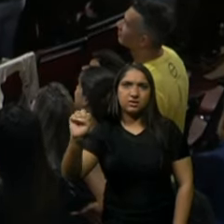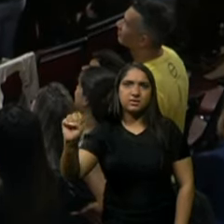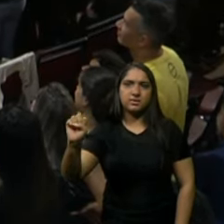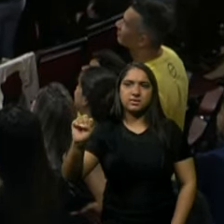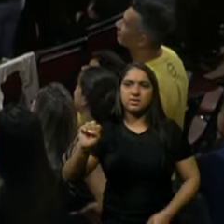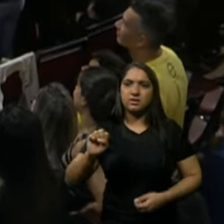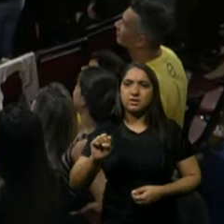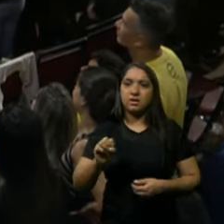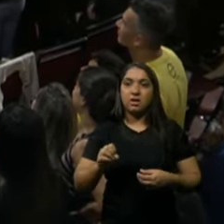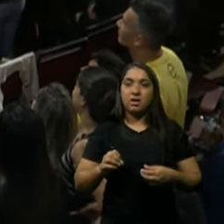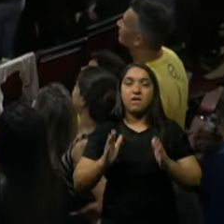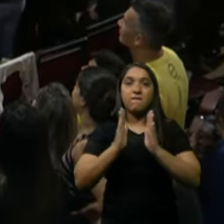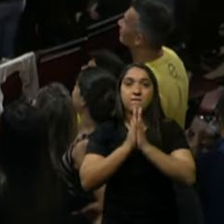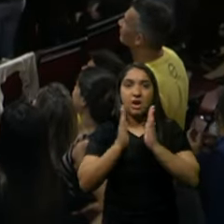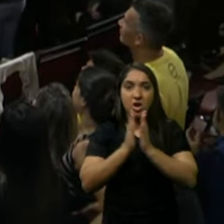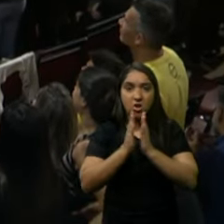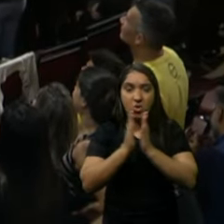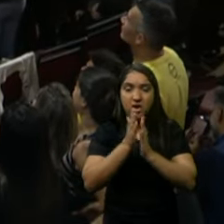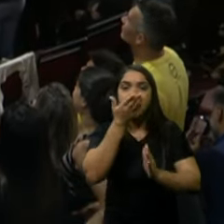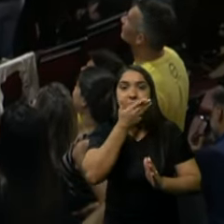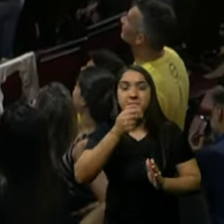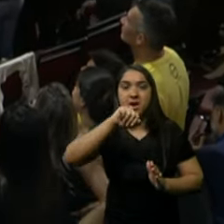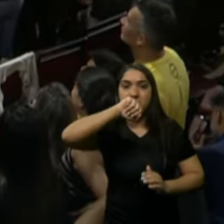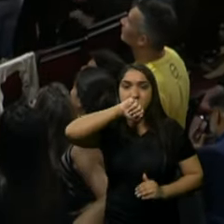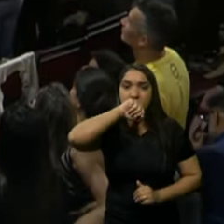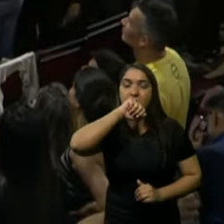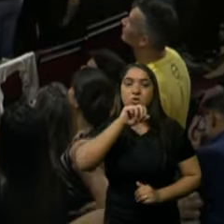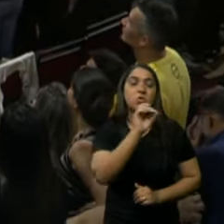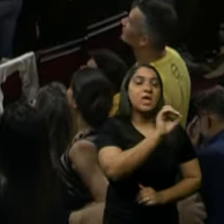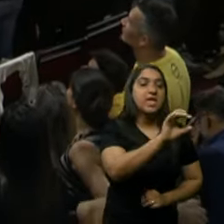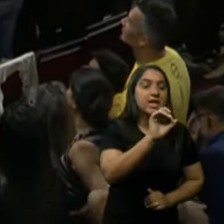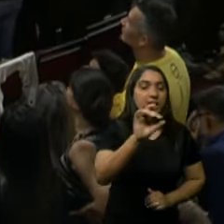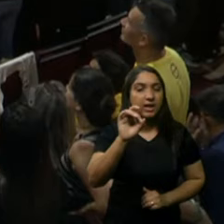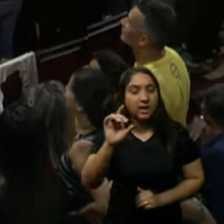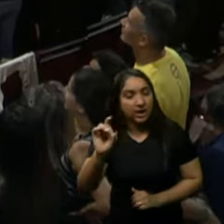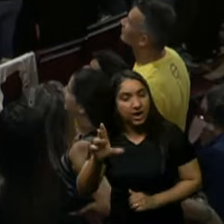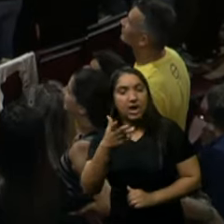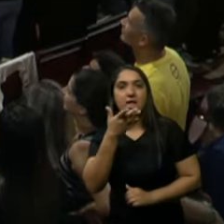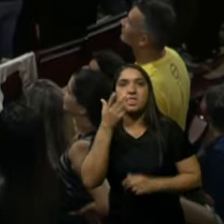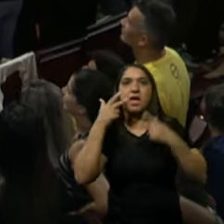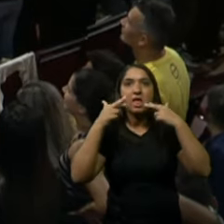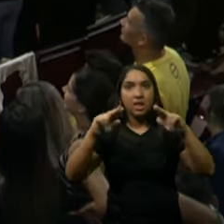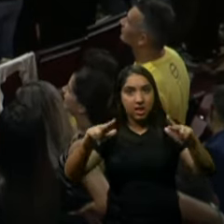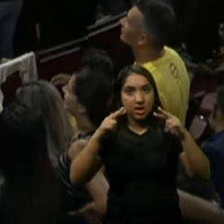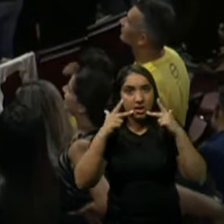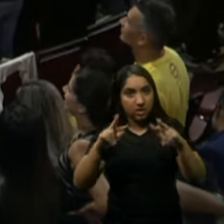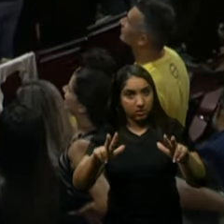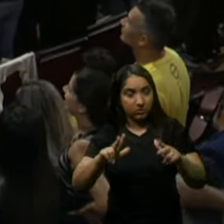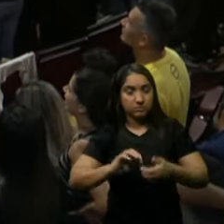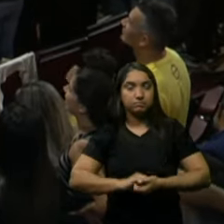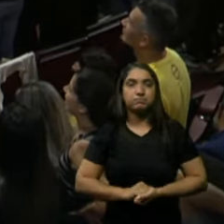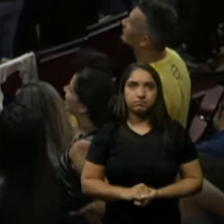dialeto e Holandês Olha que coisa linda que Jesus está fazendo aqui vem irlandês e